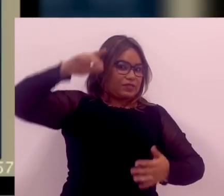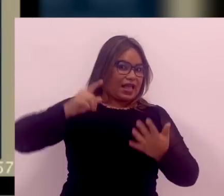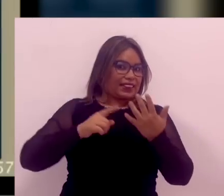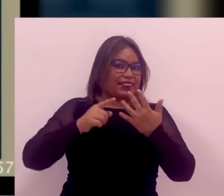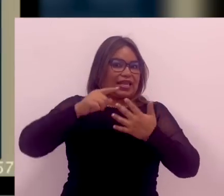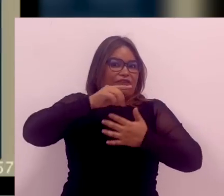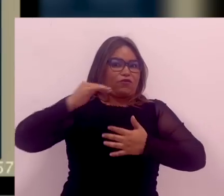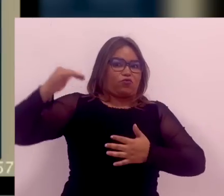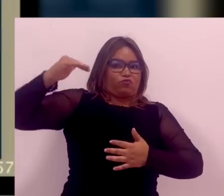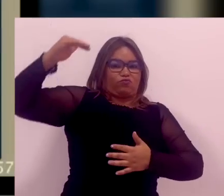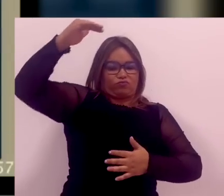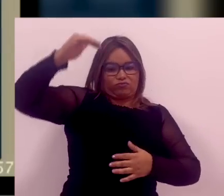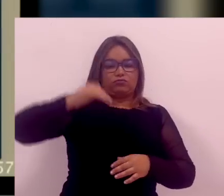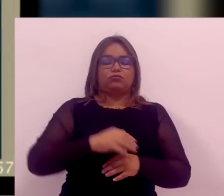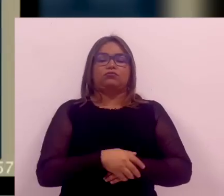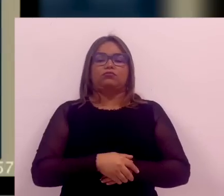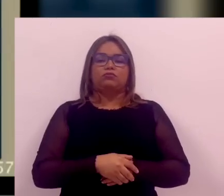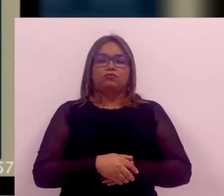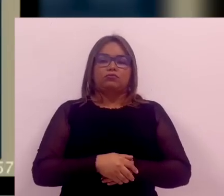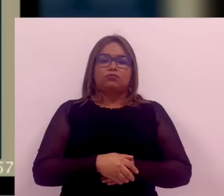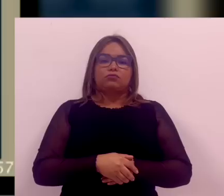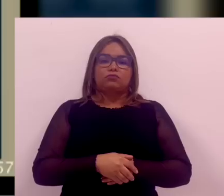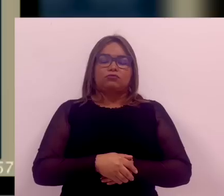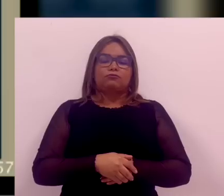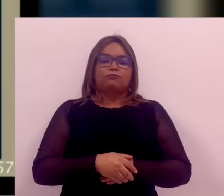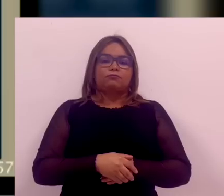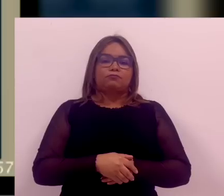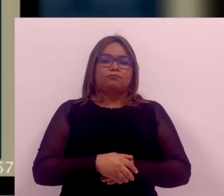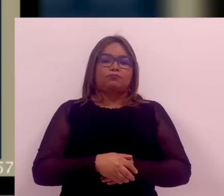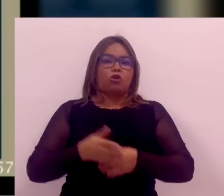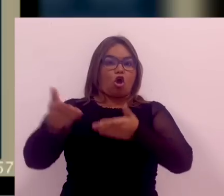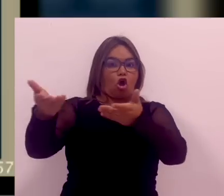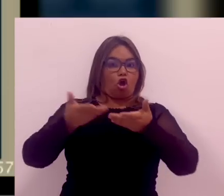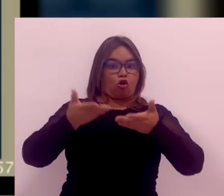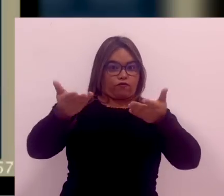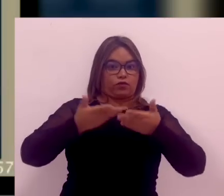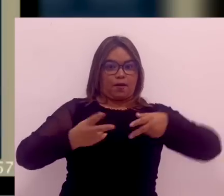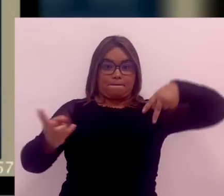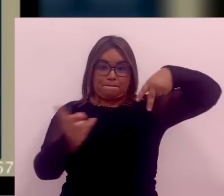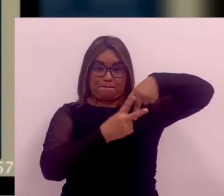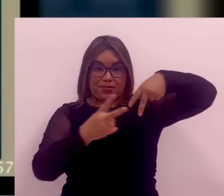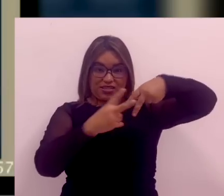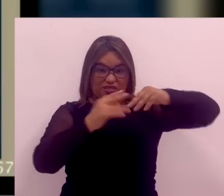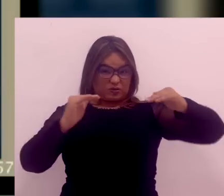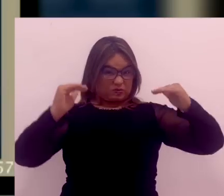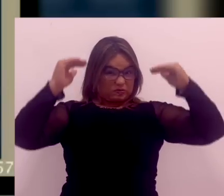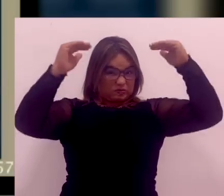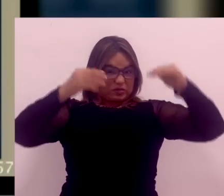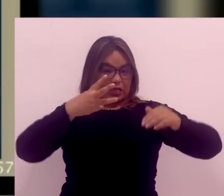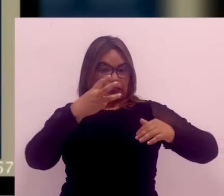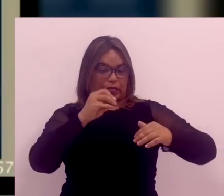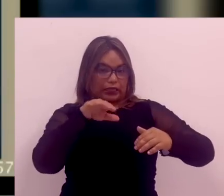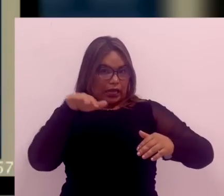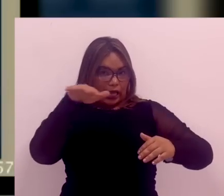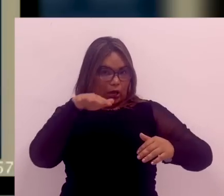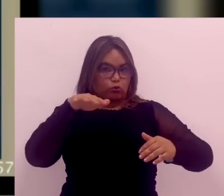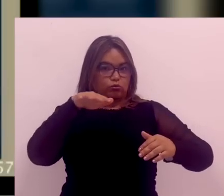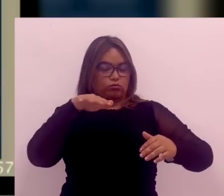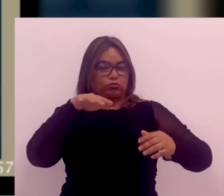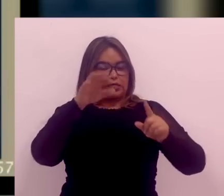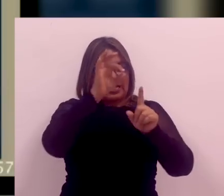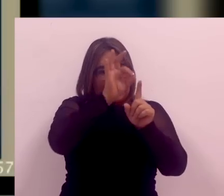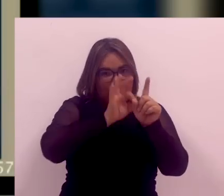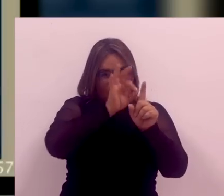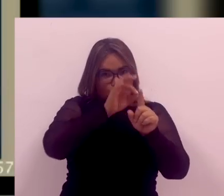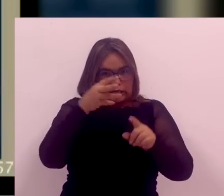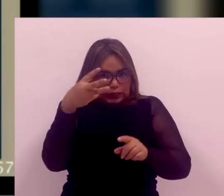rito. Por favor, prestem atenção, que permanecerá desconhecido, ao qual convidaremos aqueles maçons da ordem superior,